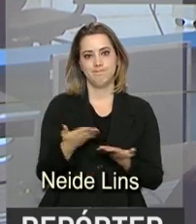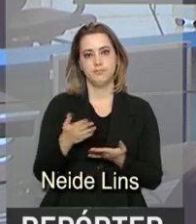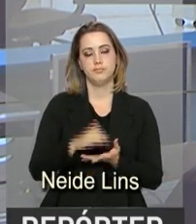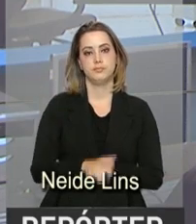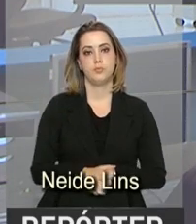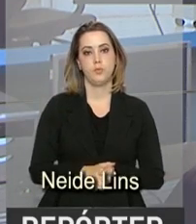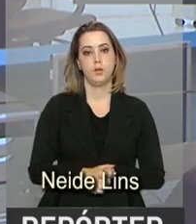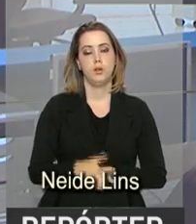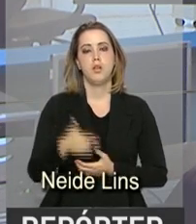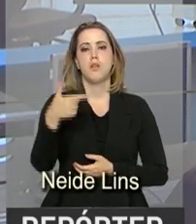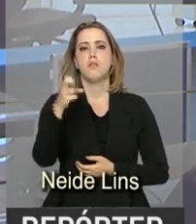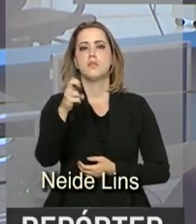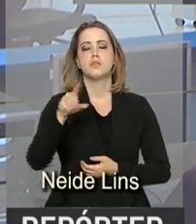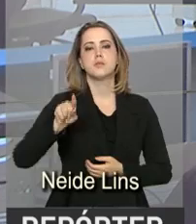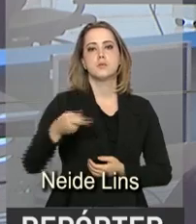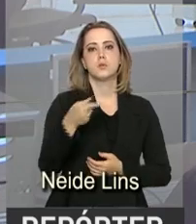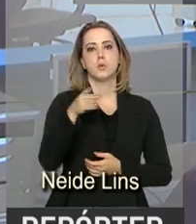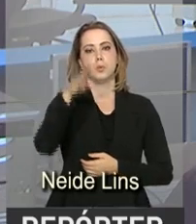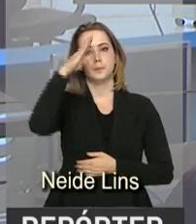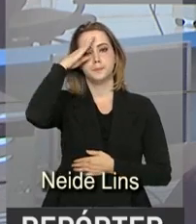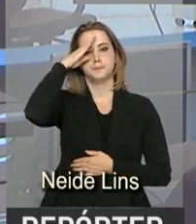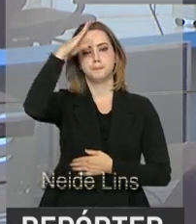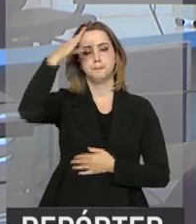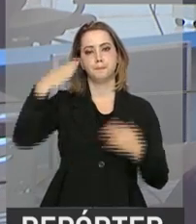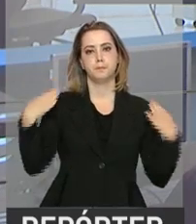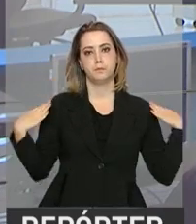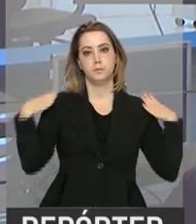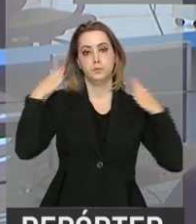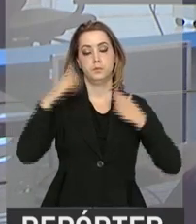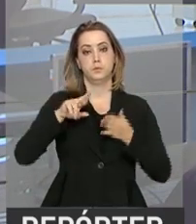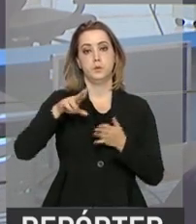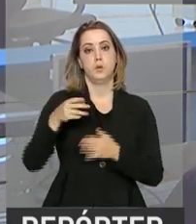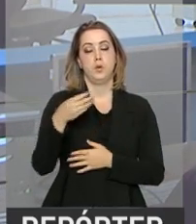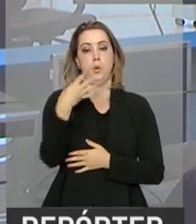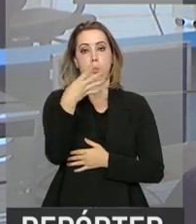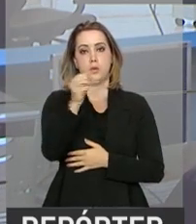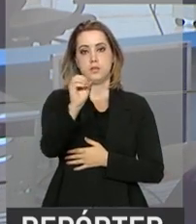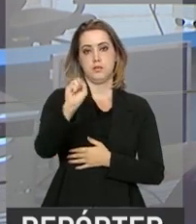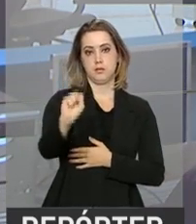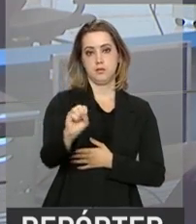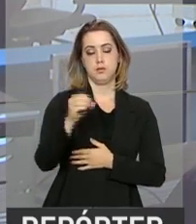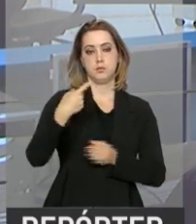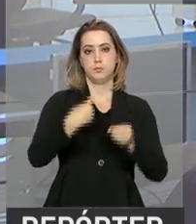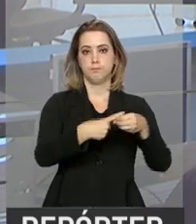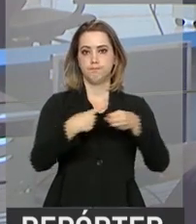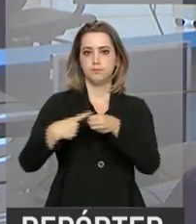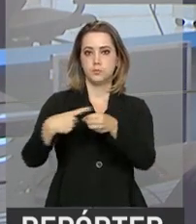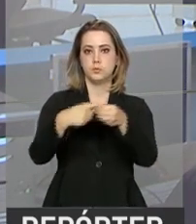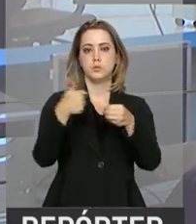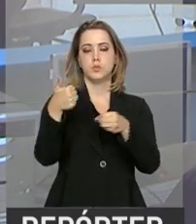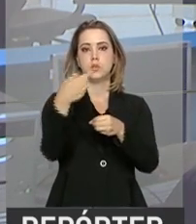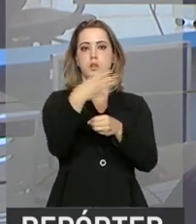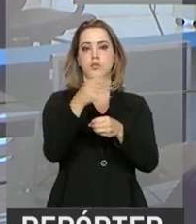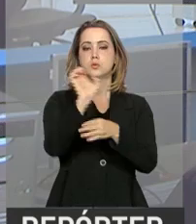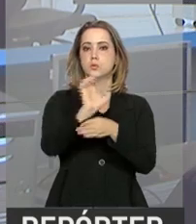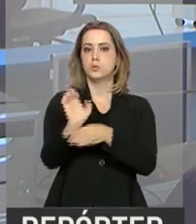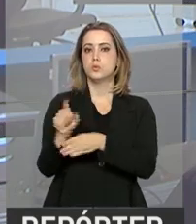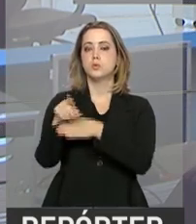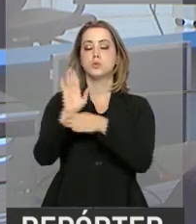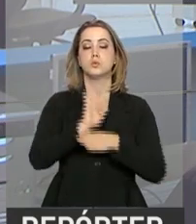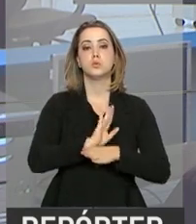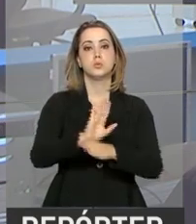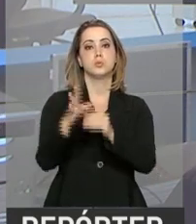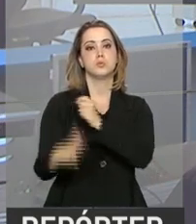25 mil militares das forças armadas vão atuar em 408 cidades de 14 estados do país para reforçar a segurança